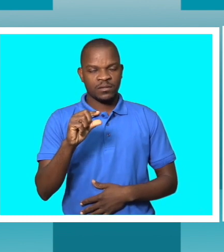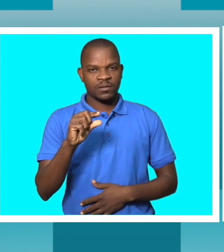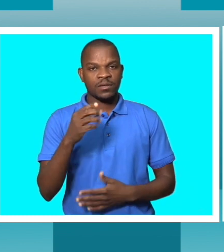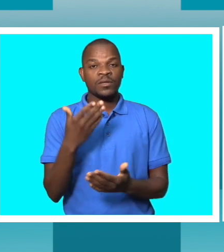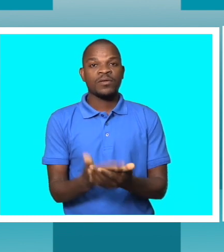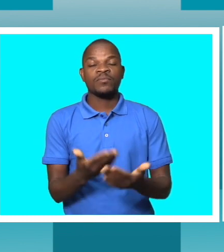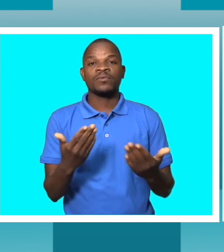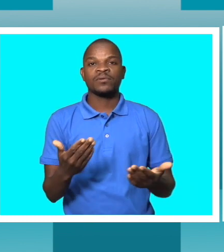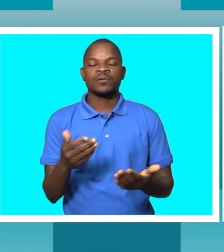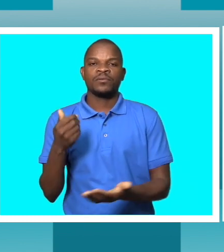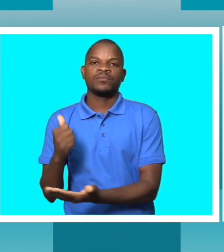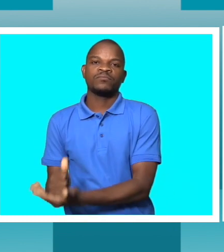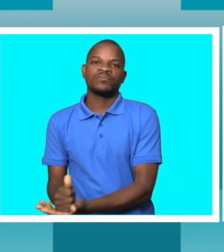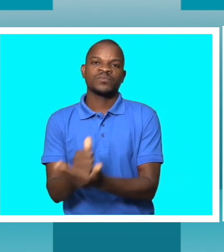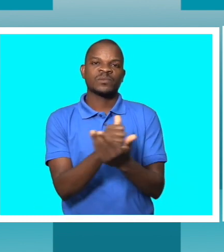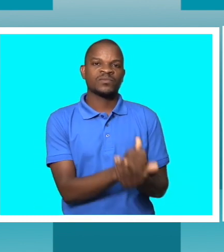ajudar